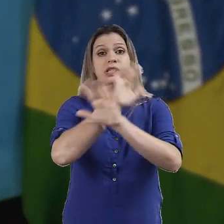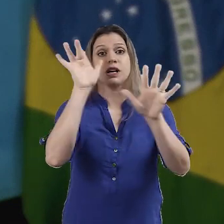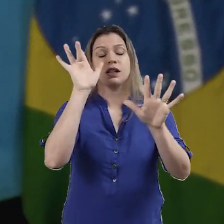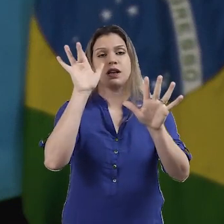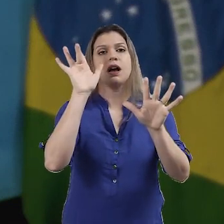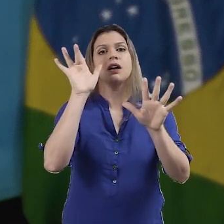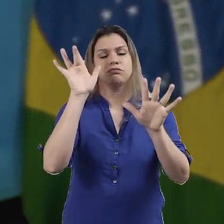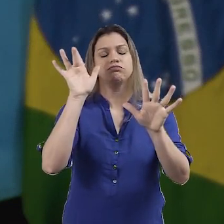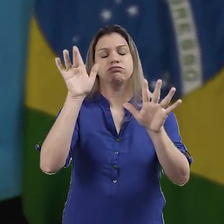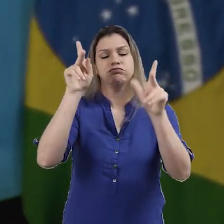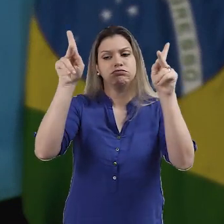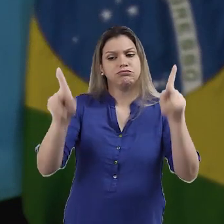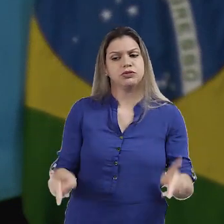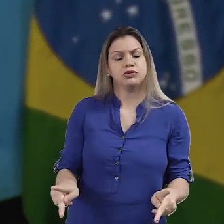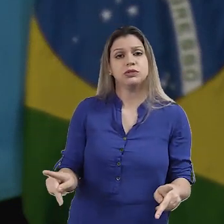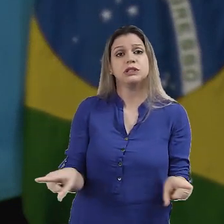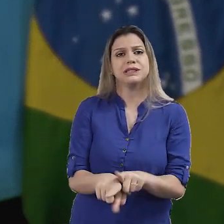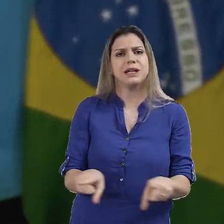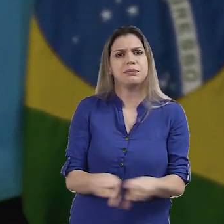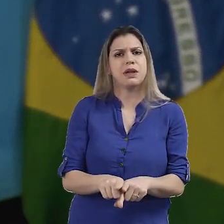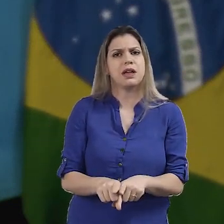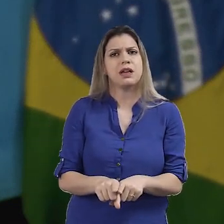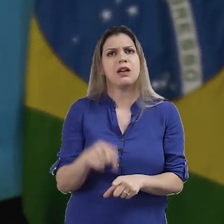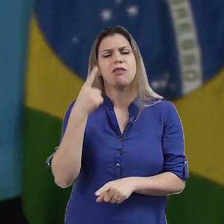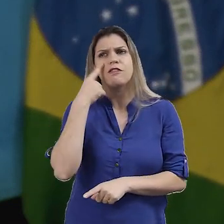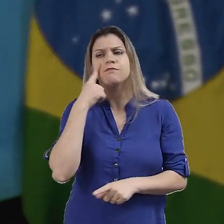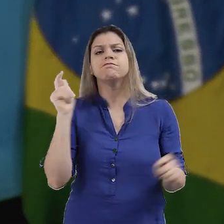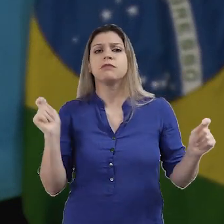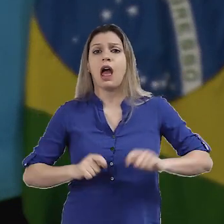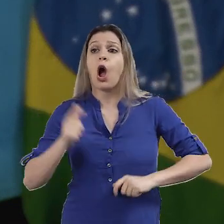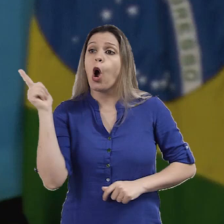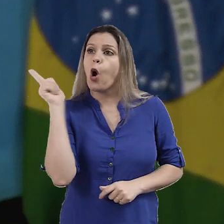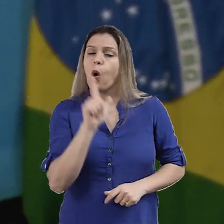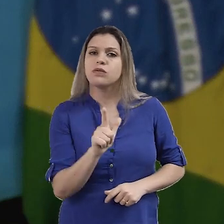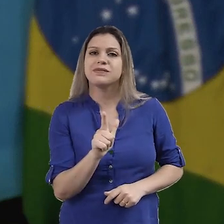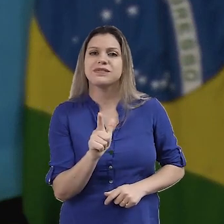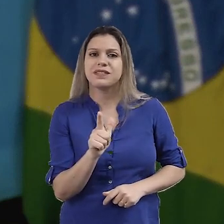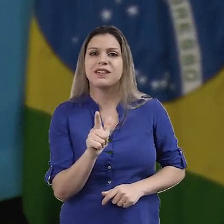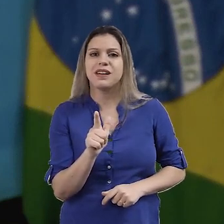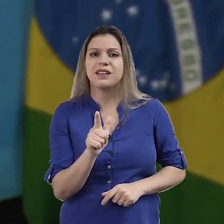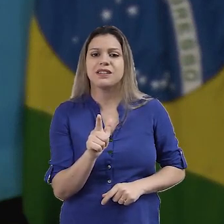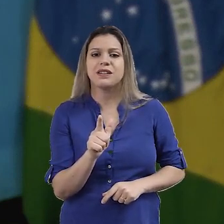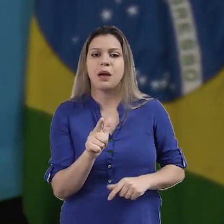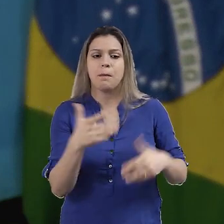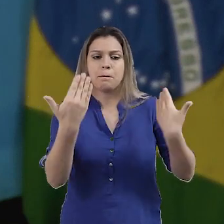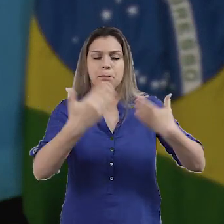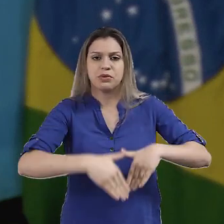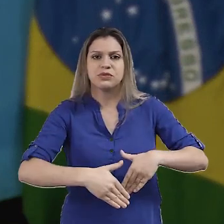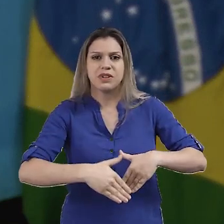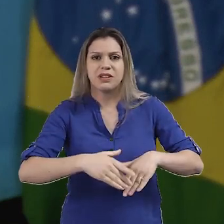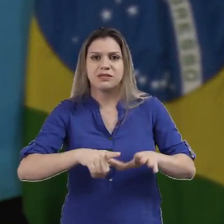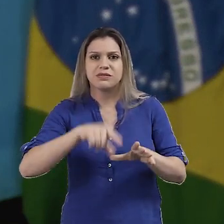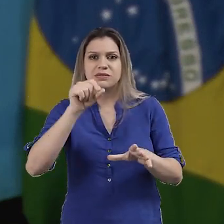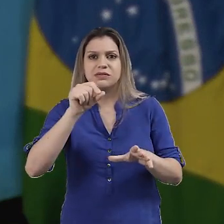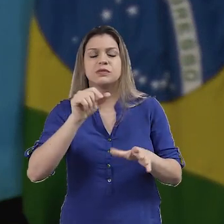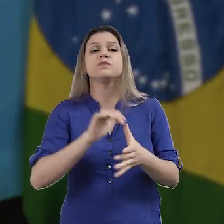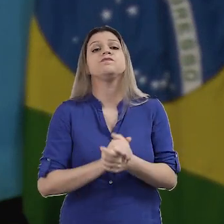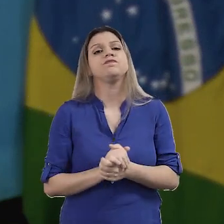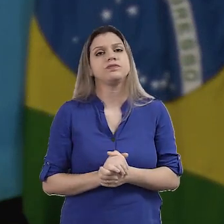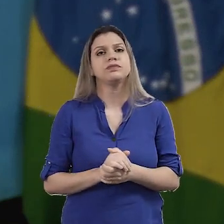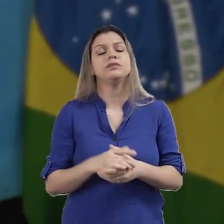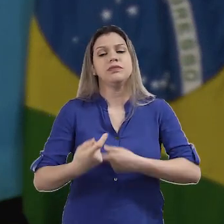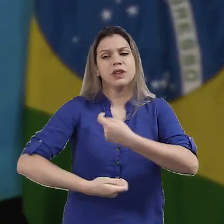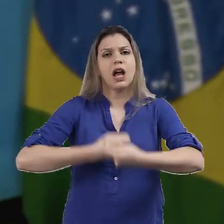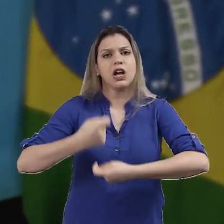transparência para a população, traz a possibilidade de várias empresas participar desse processo de seleção e